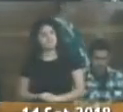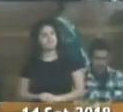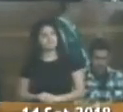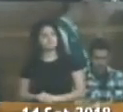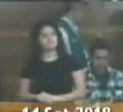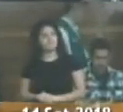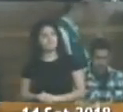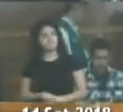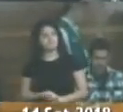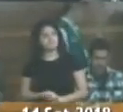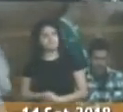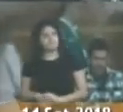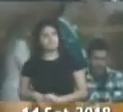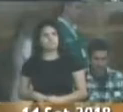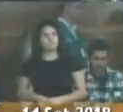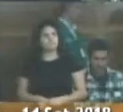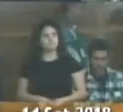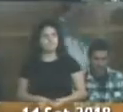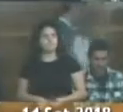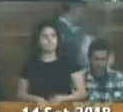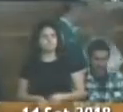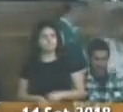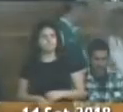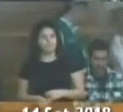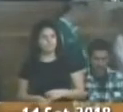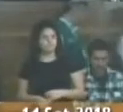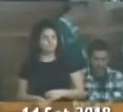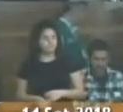cadê o negócio? Estava aqui,